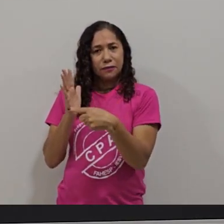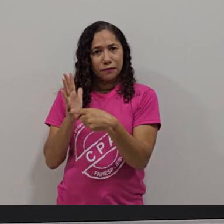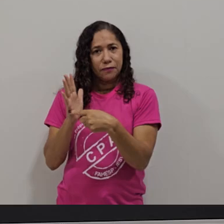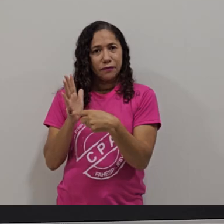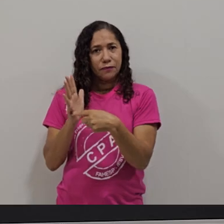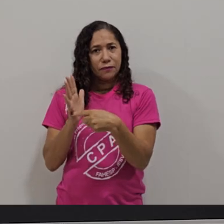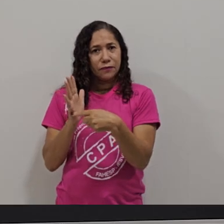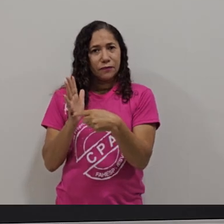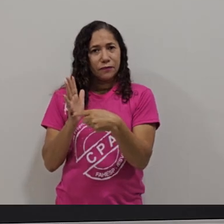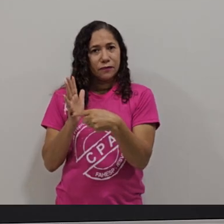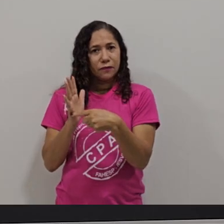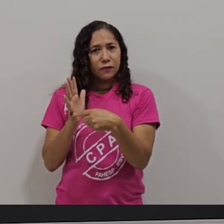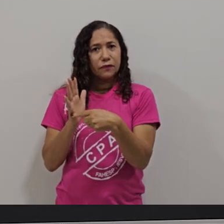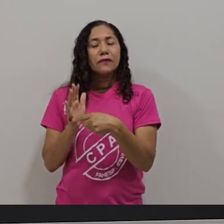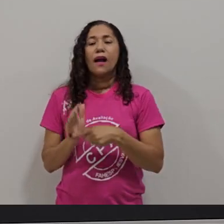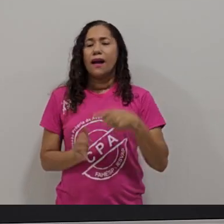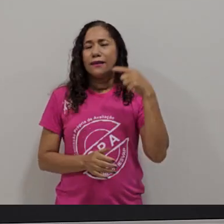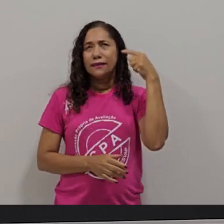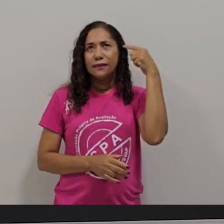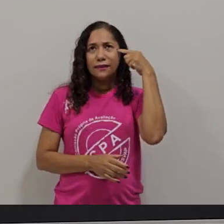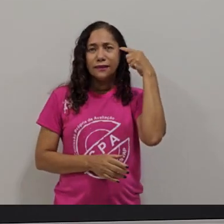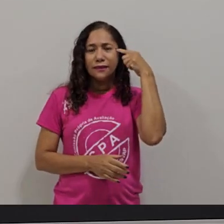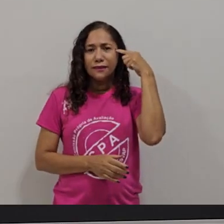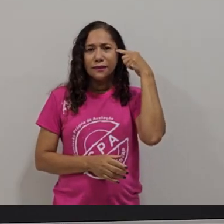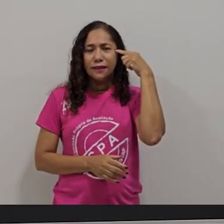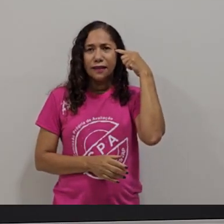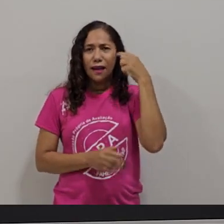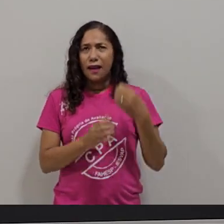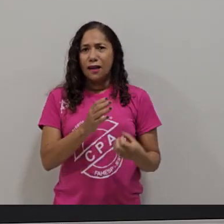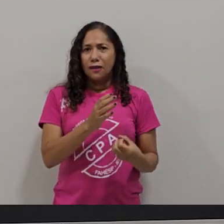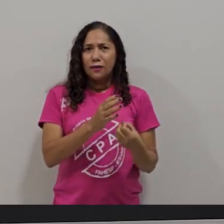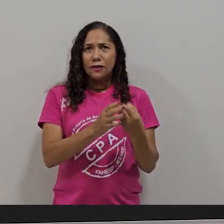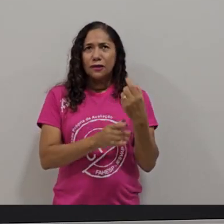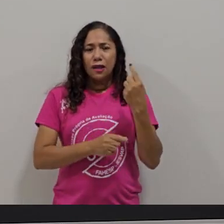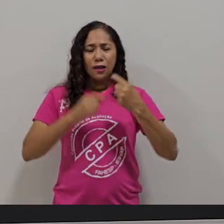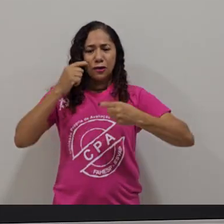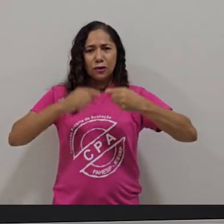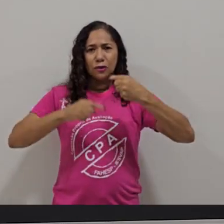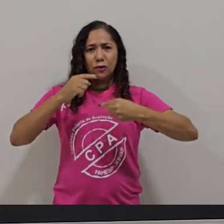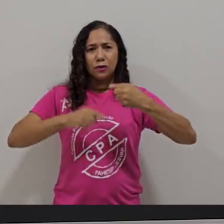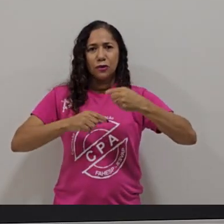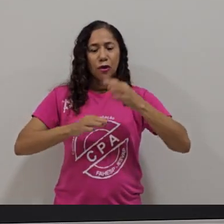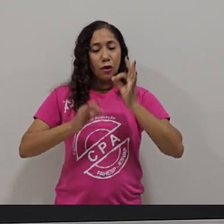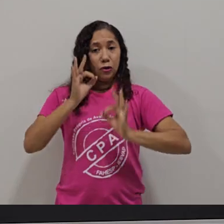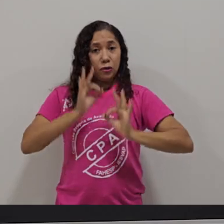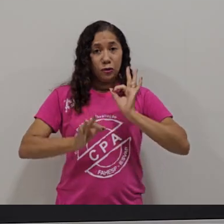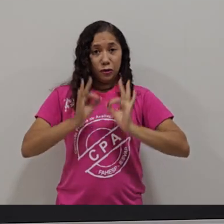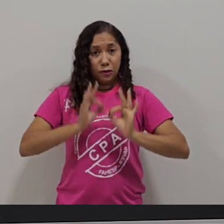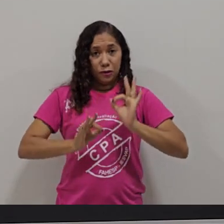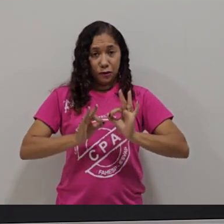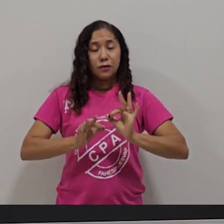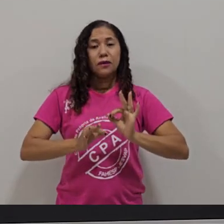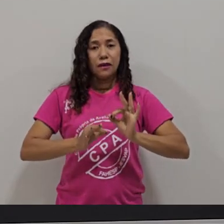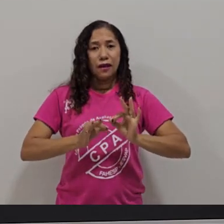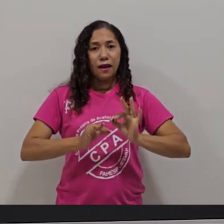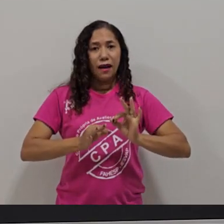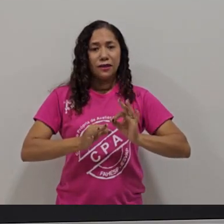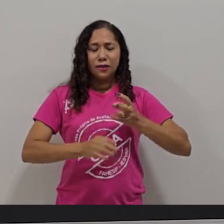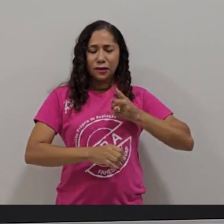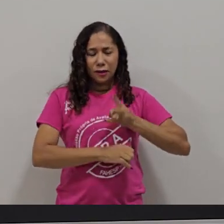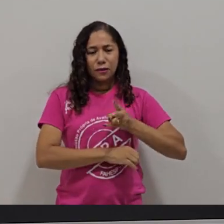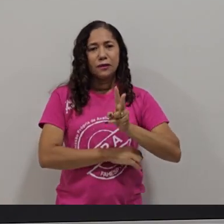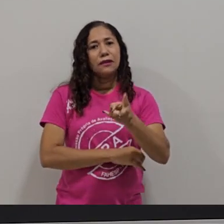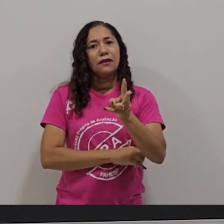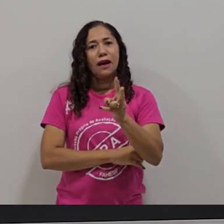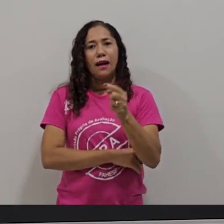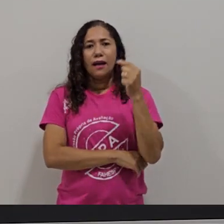aspecto. E aí, essa ideia de levar esse serviço para o judiciário é uma coisa que vem como sendo uma